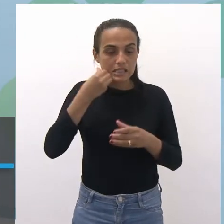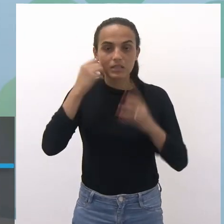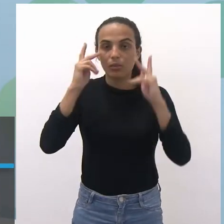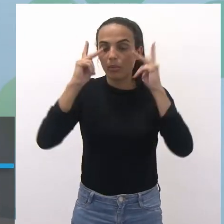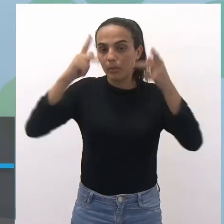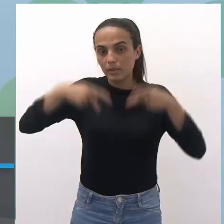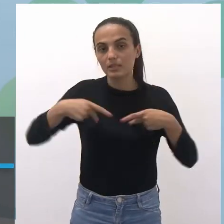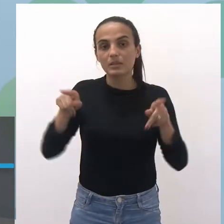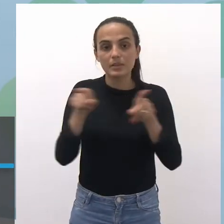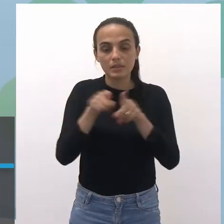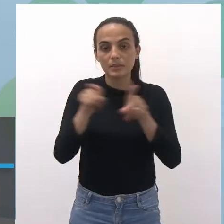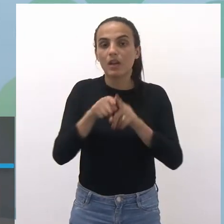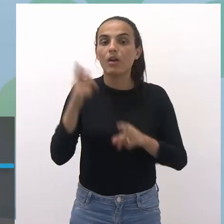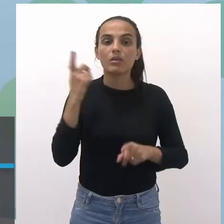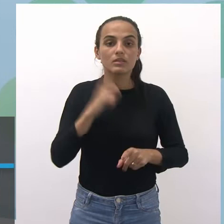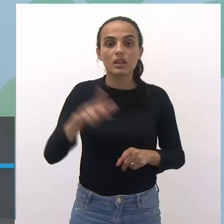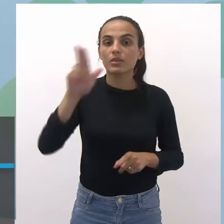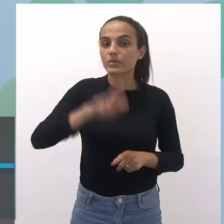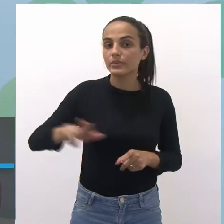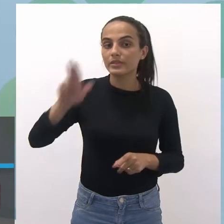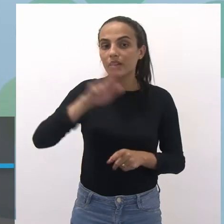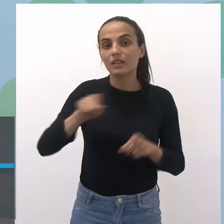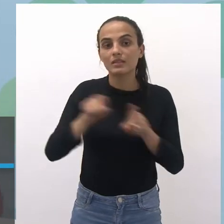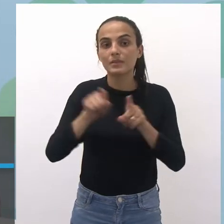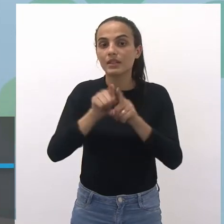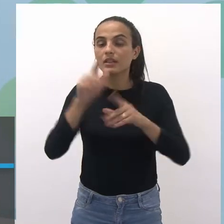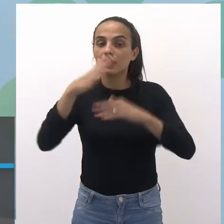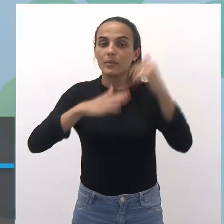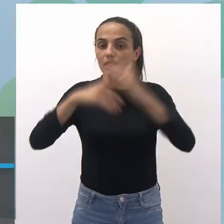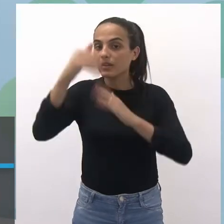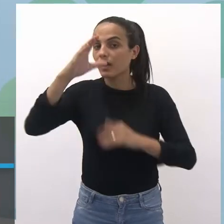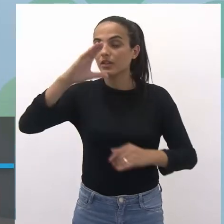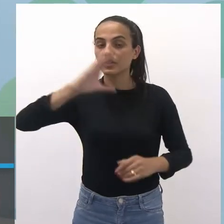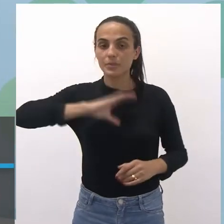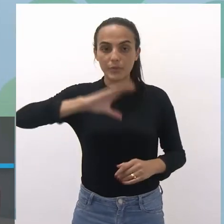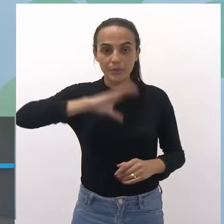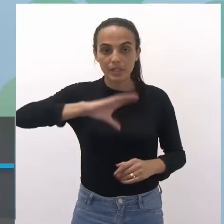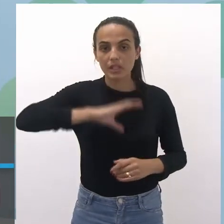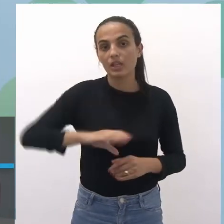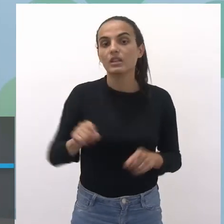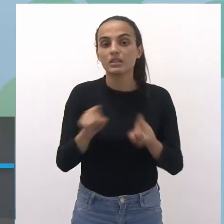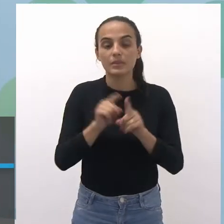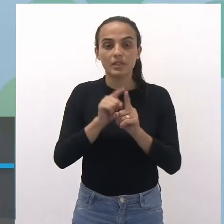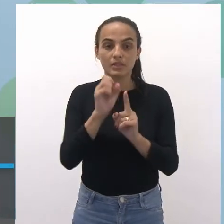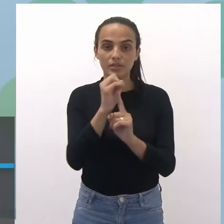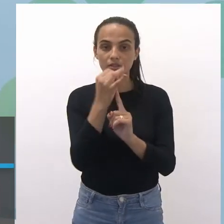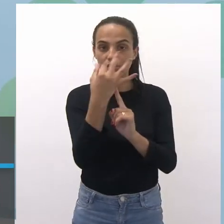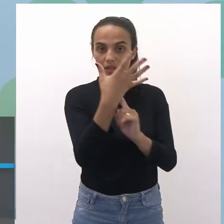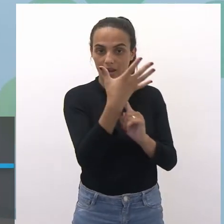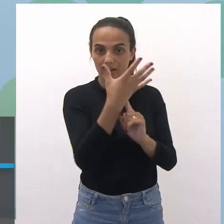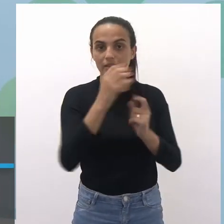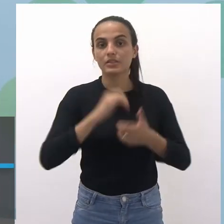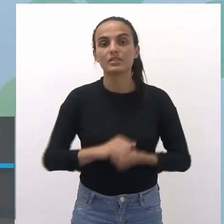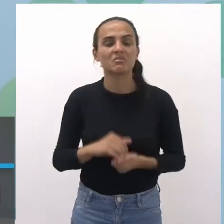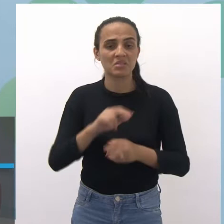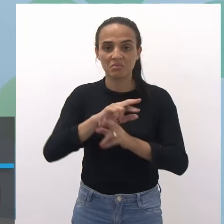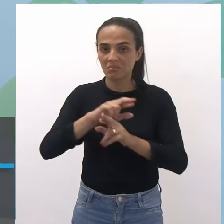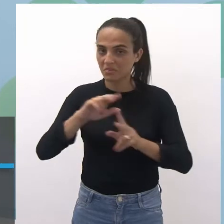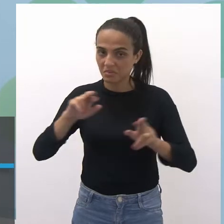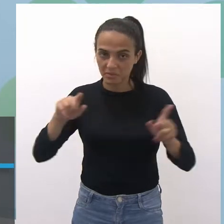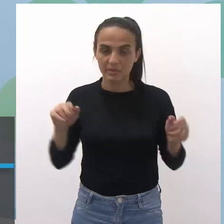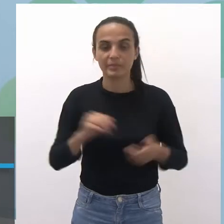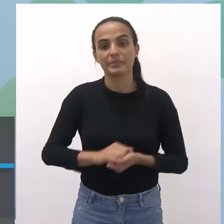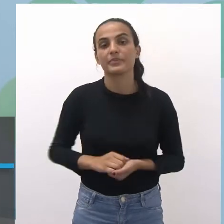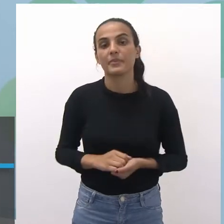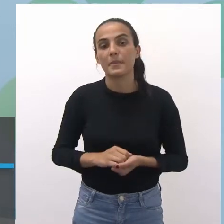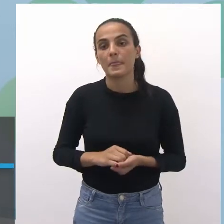usados na execução da habilidade de língua portuguesa, de arte, de vários outros componentes. Então,